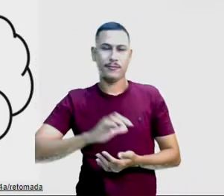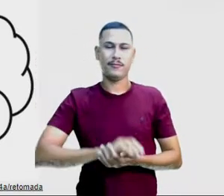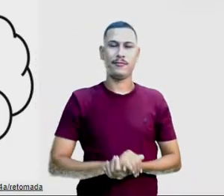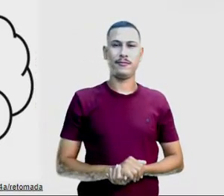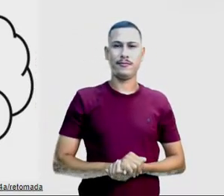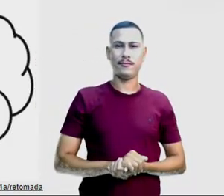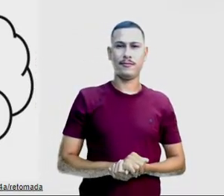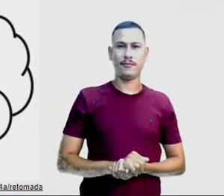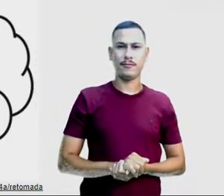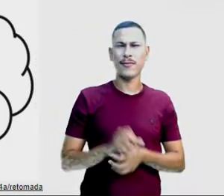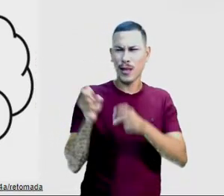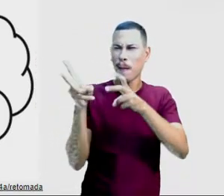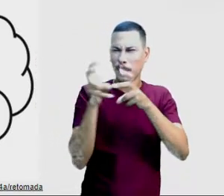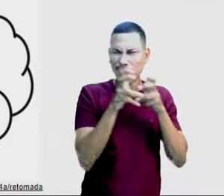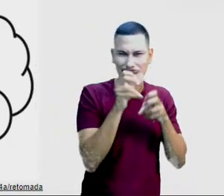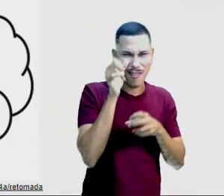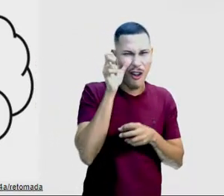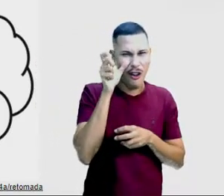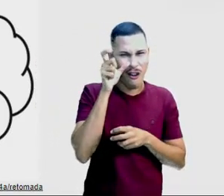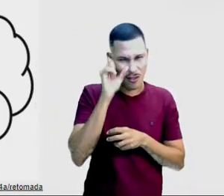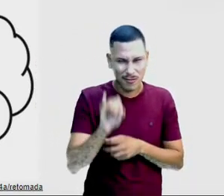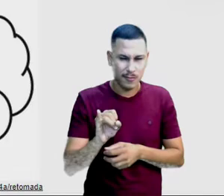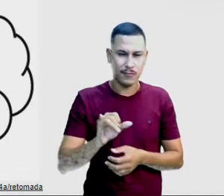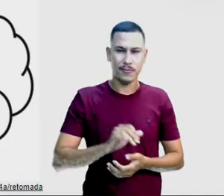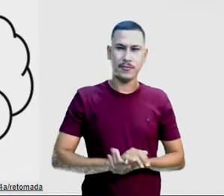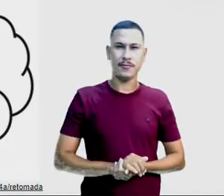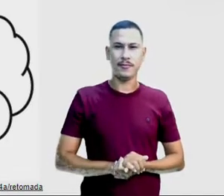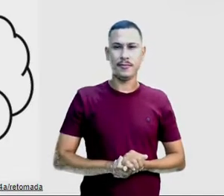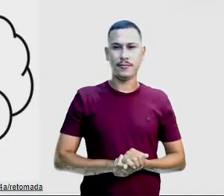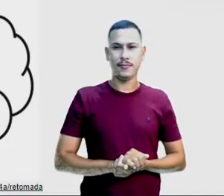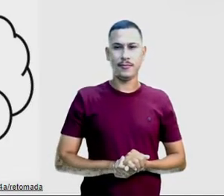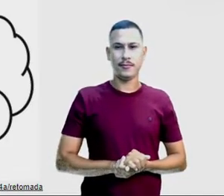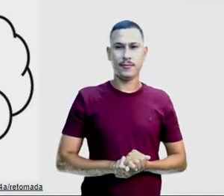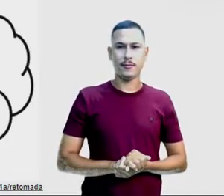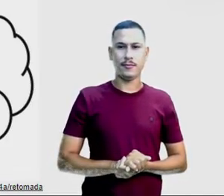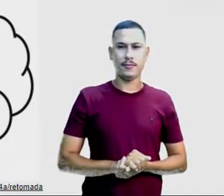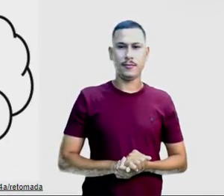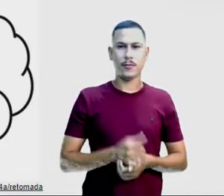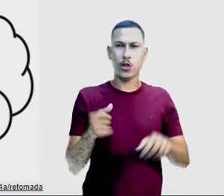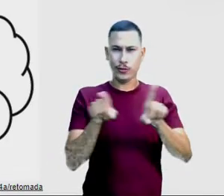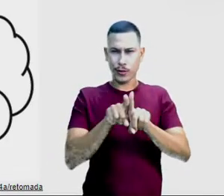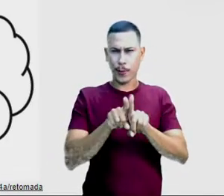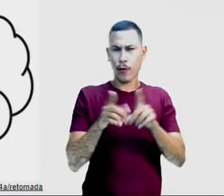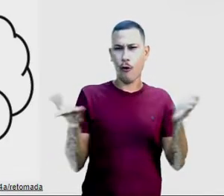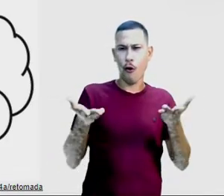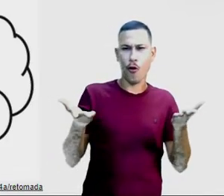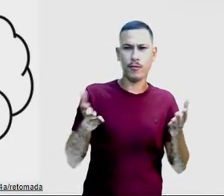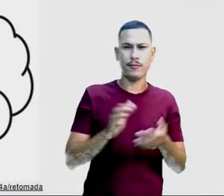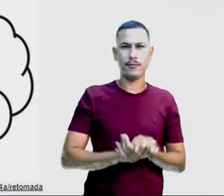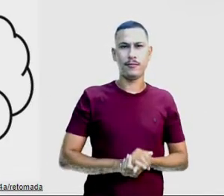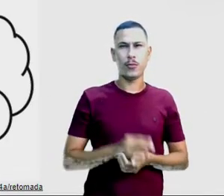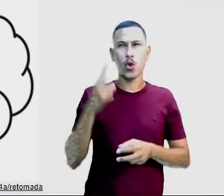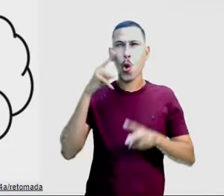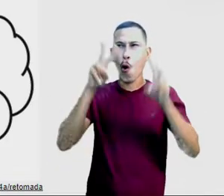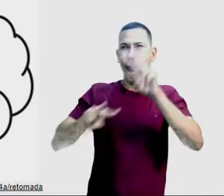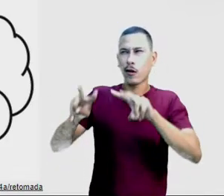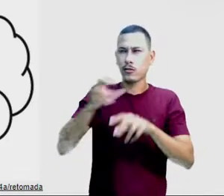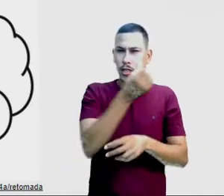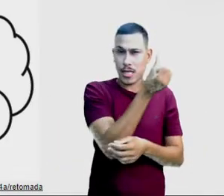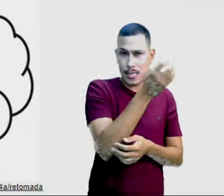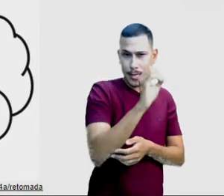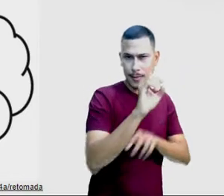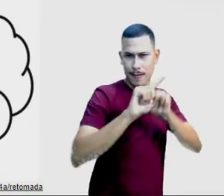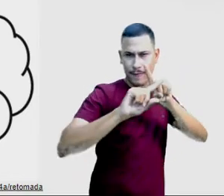440. Veja que interessante, né? Da mesma forma aqui, ó. 60